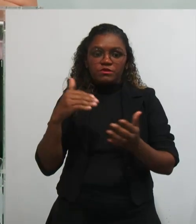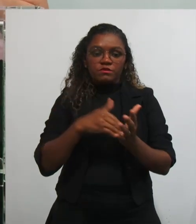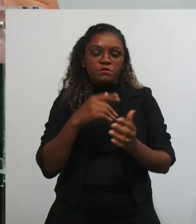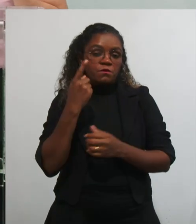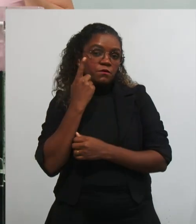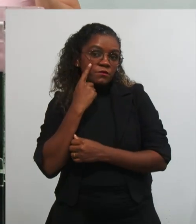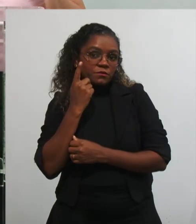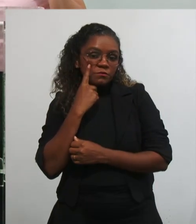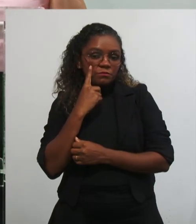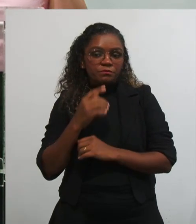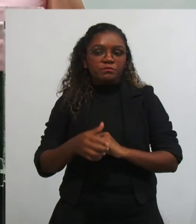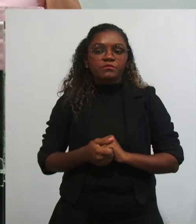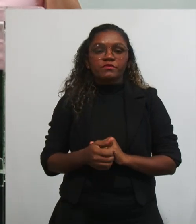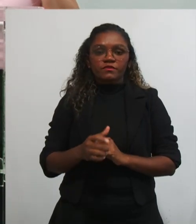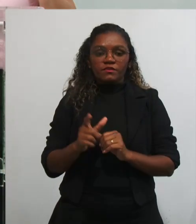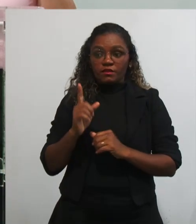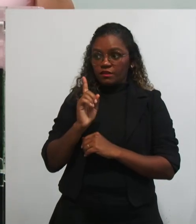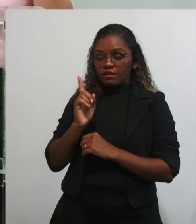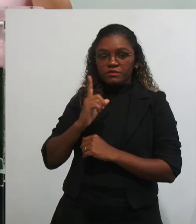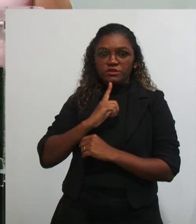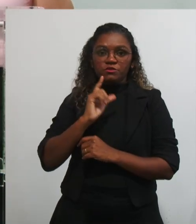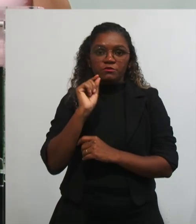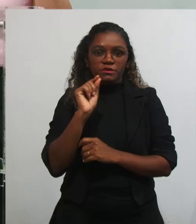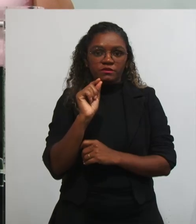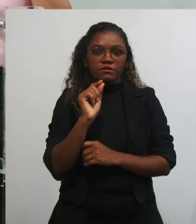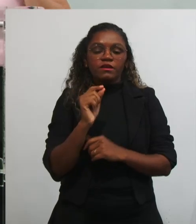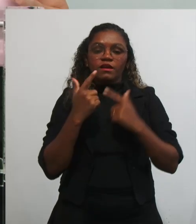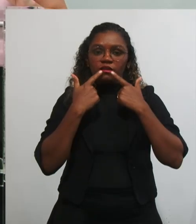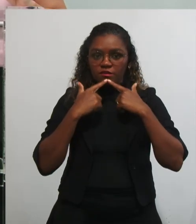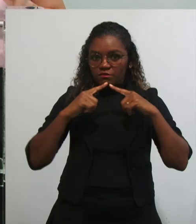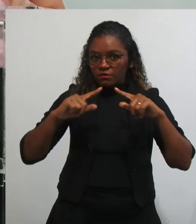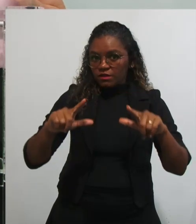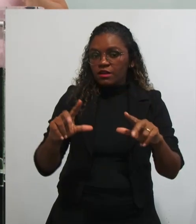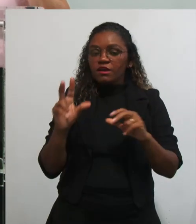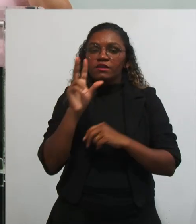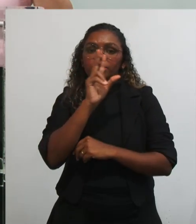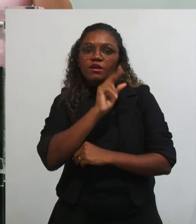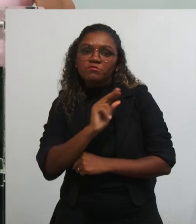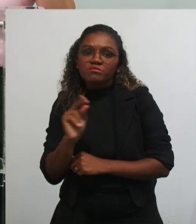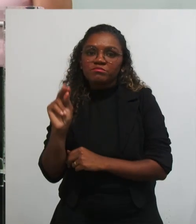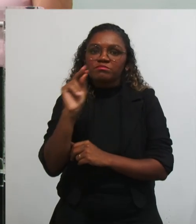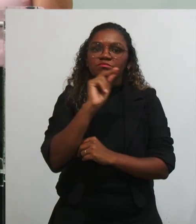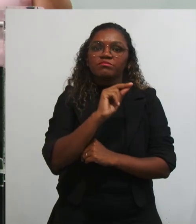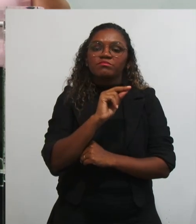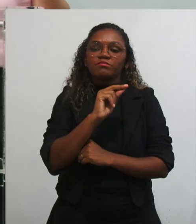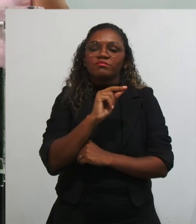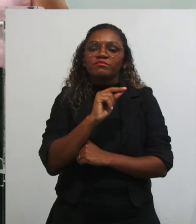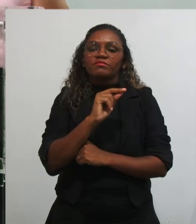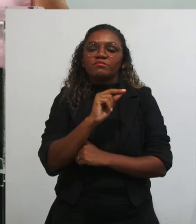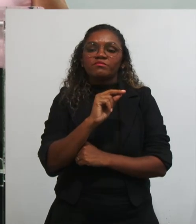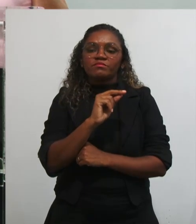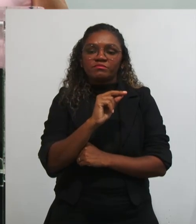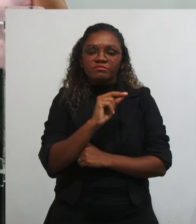que acontece? Nós tínhamos, ela considera a linguagem verbal, né, como